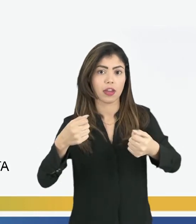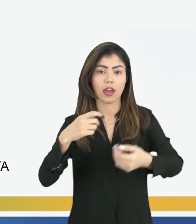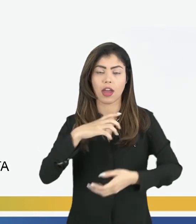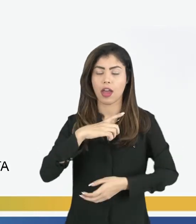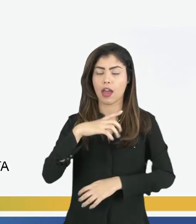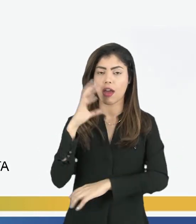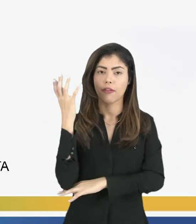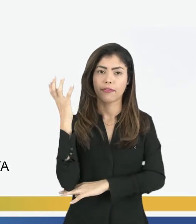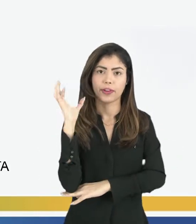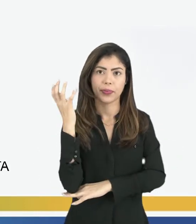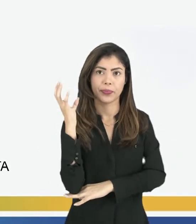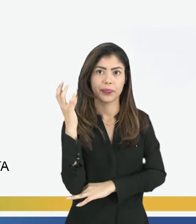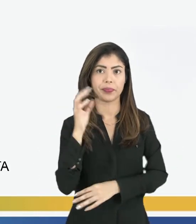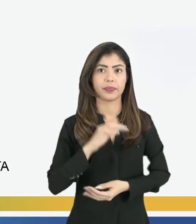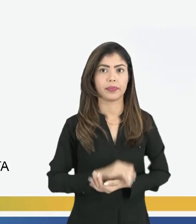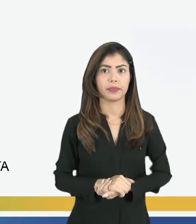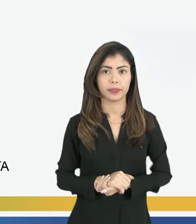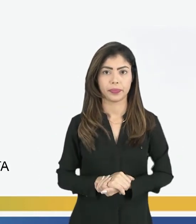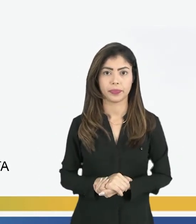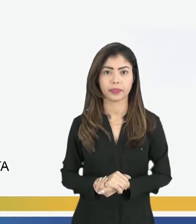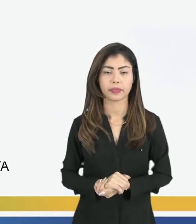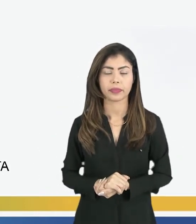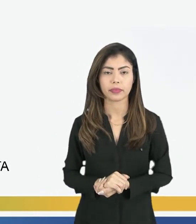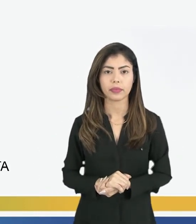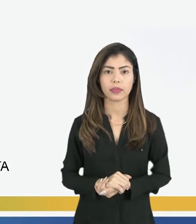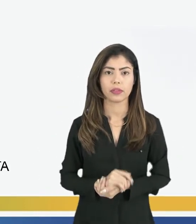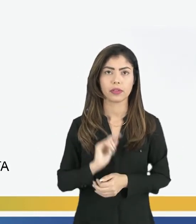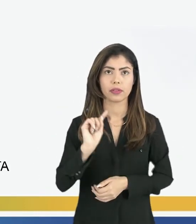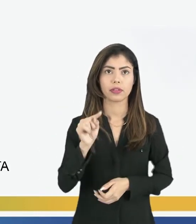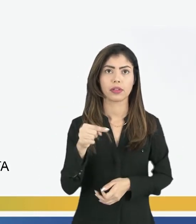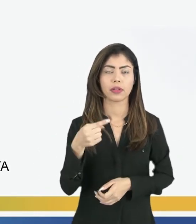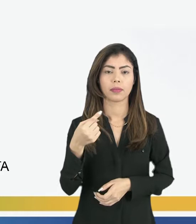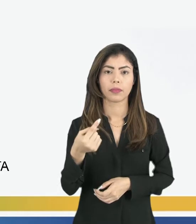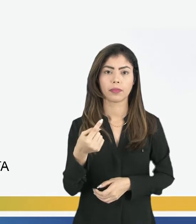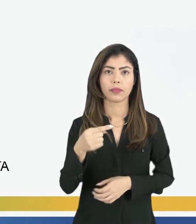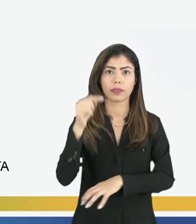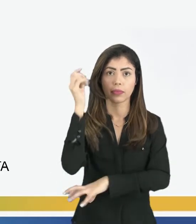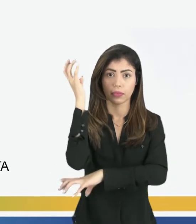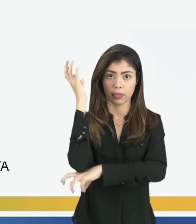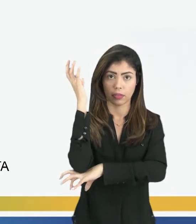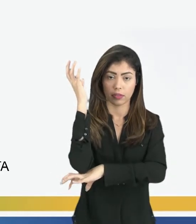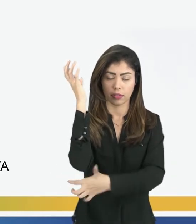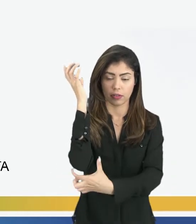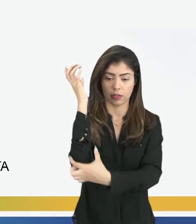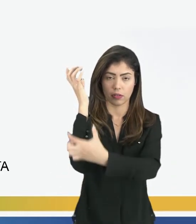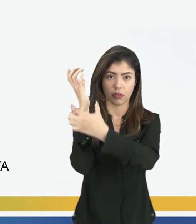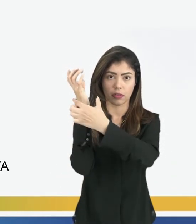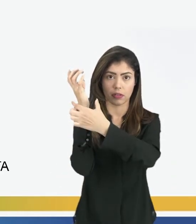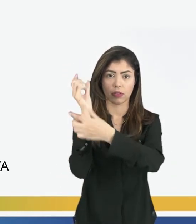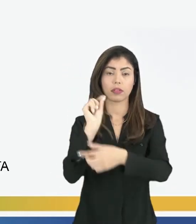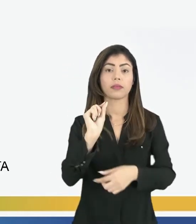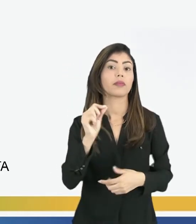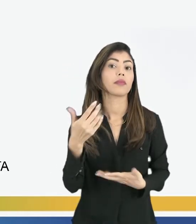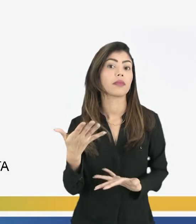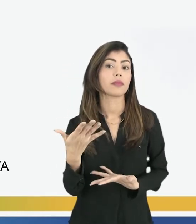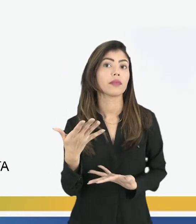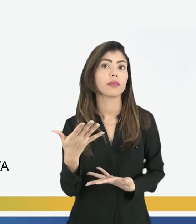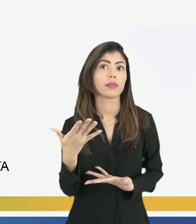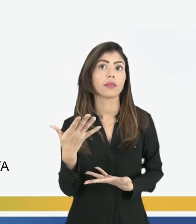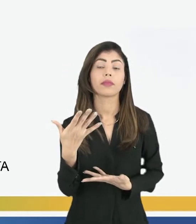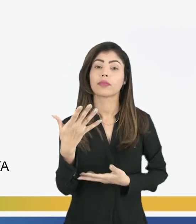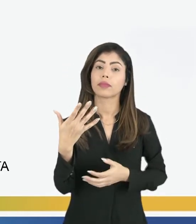da planta. Agora, depois que já nasceu a raiz, o caule, agora nascerá o